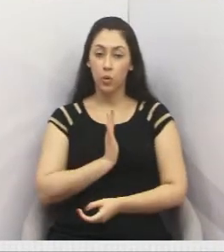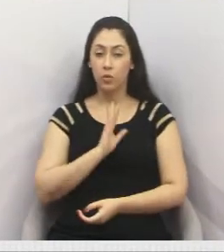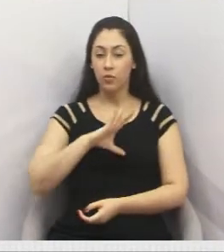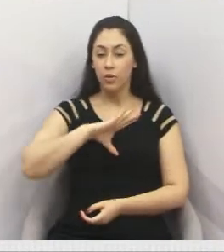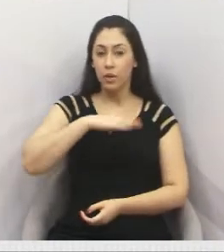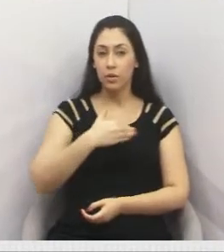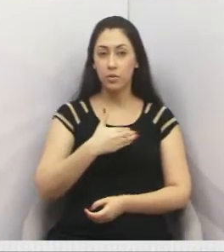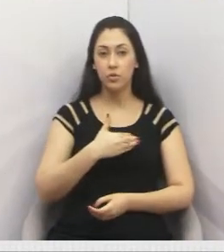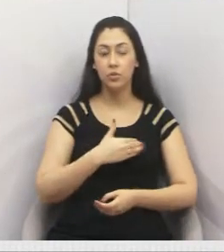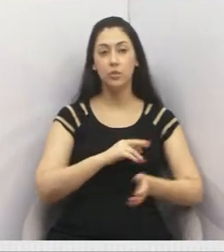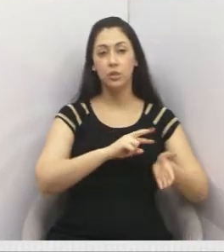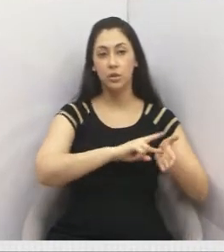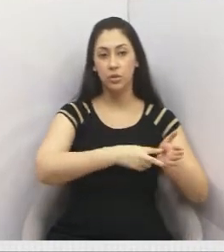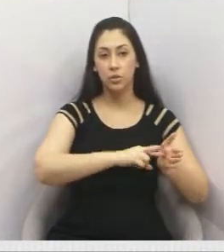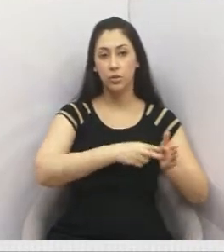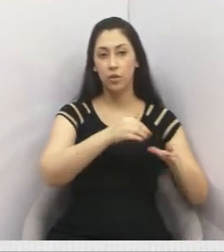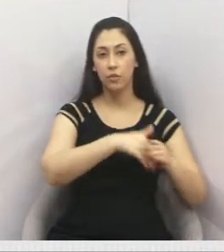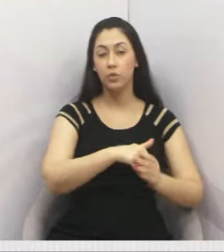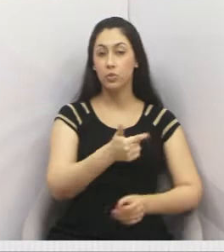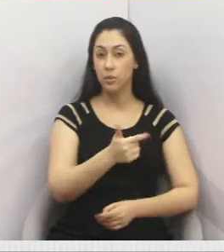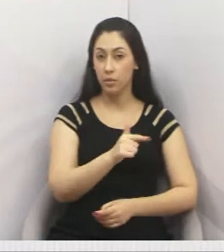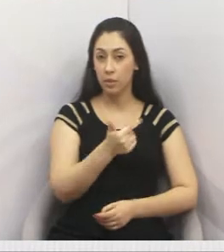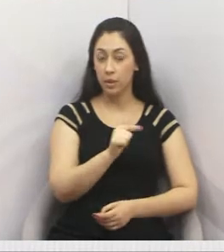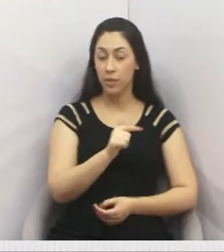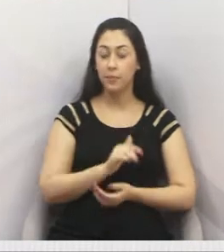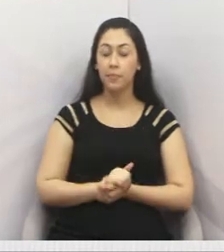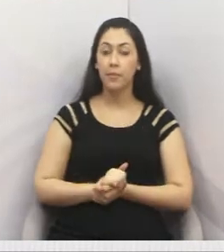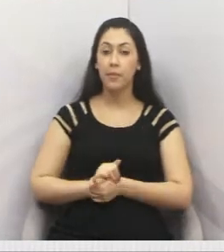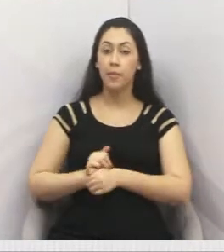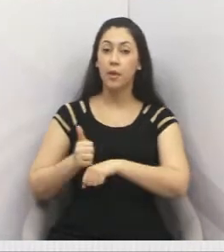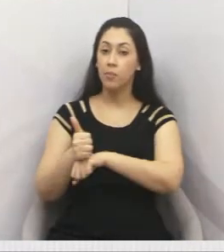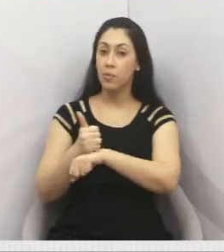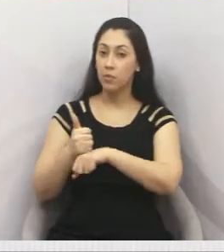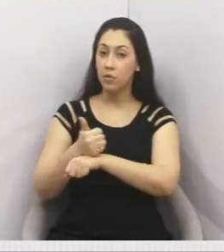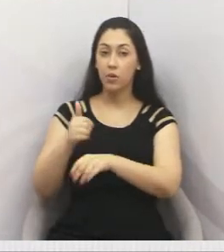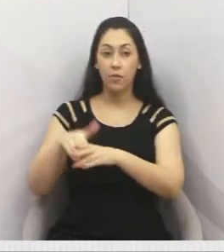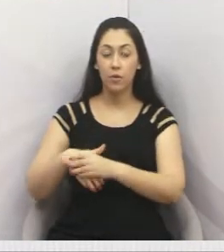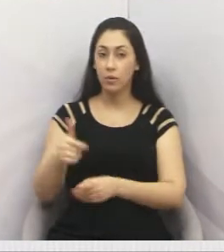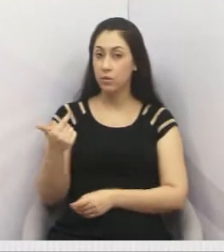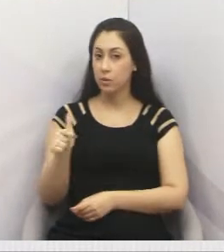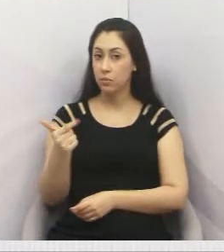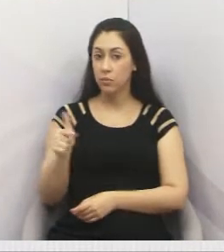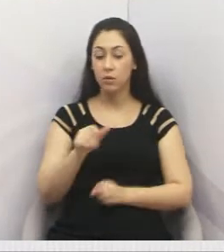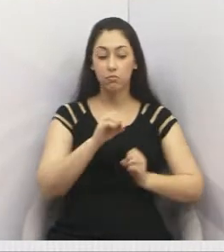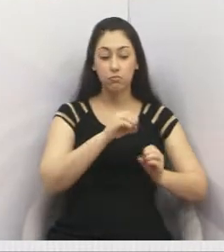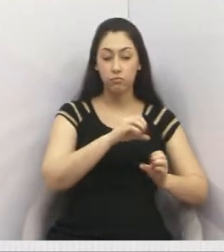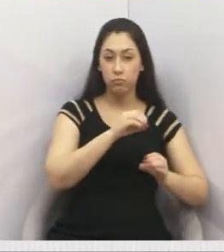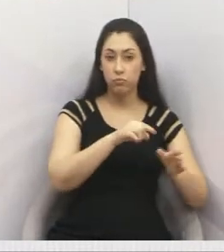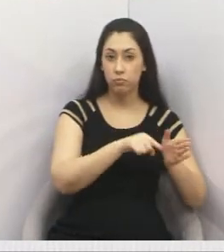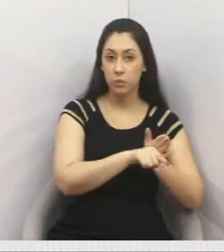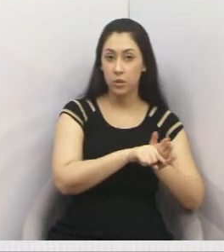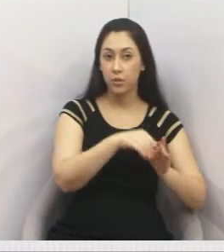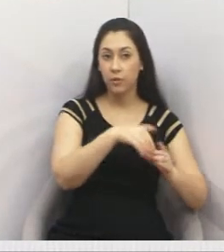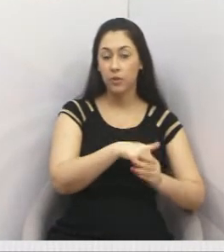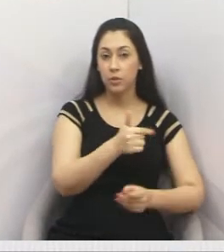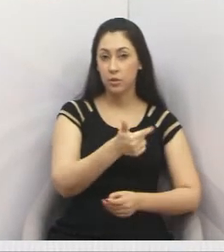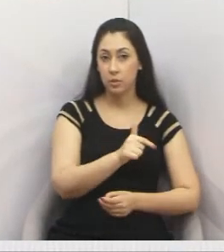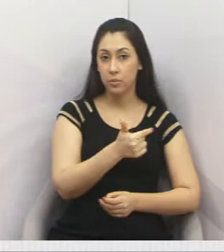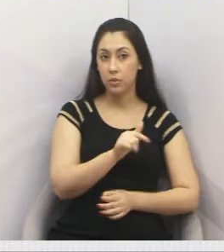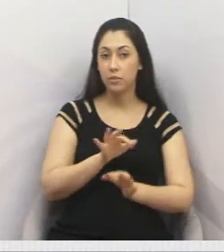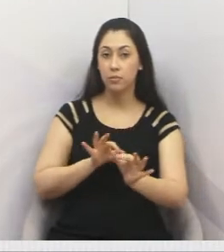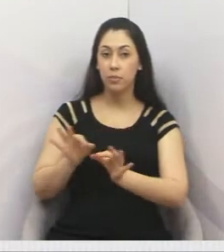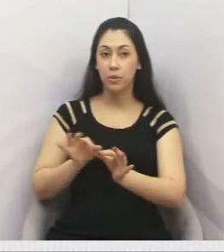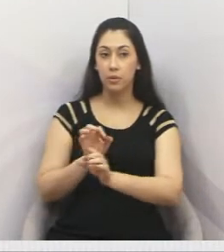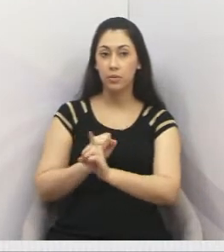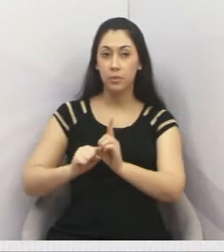Valente, entidades de classe em branco, empresas ou entidades profissionais em branco, entidades acadêmicas em branco e organização da